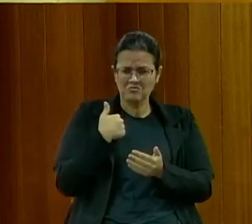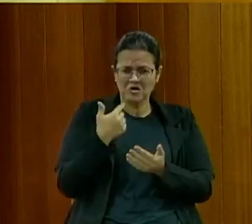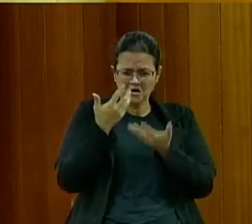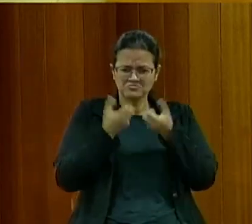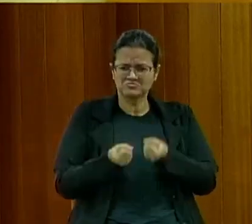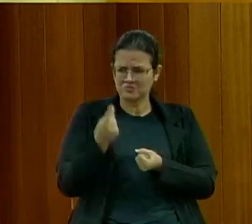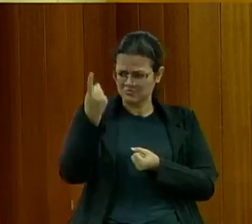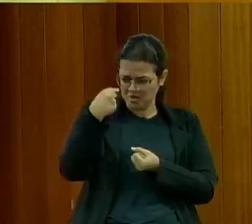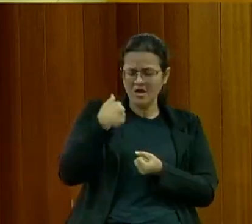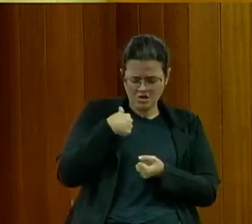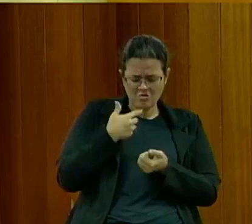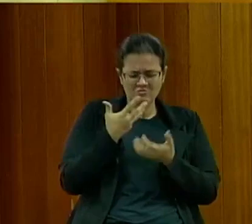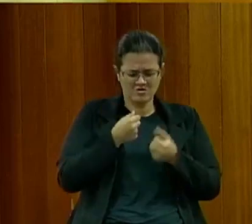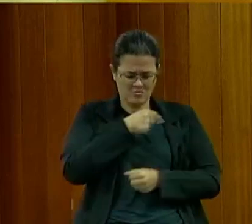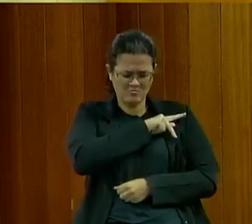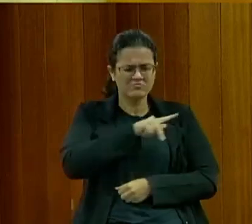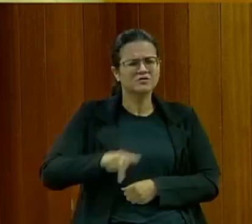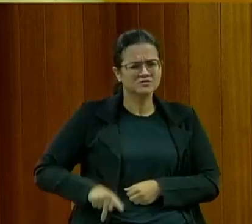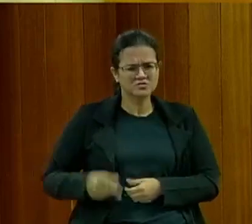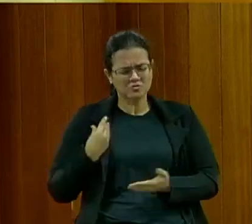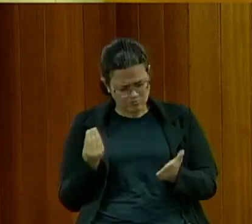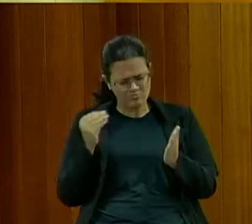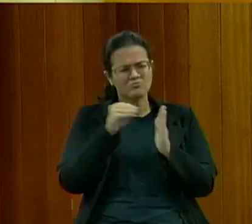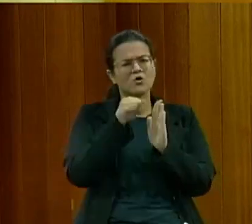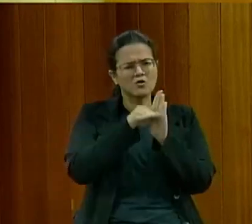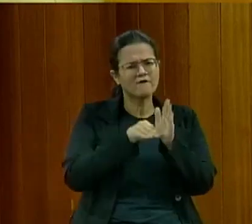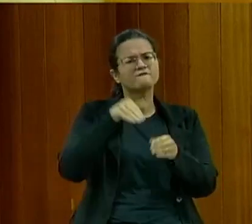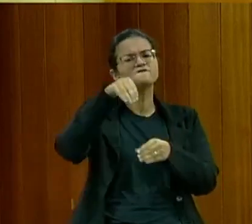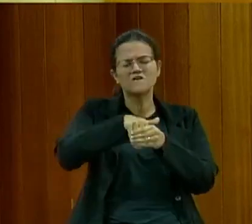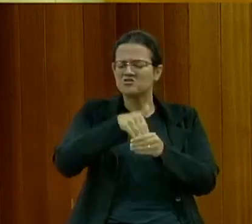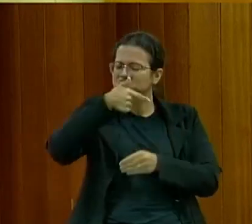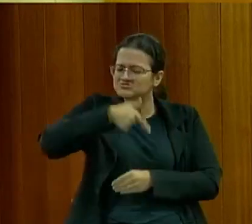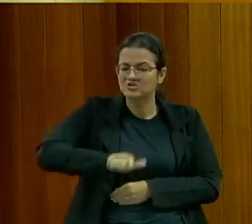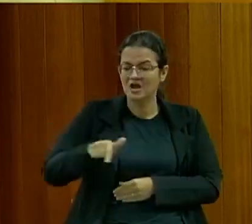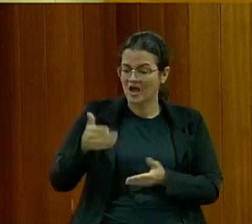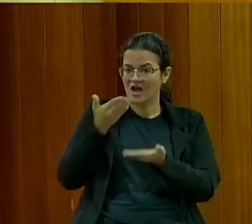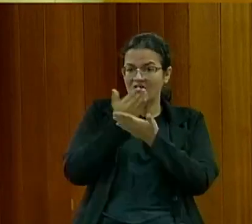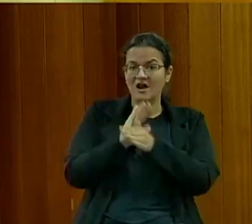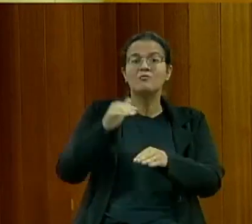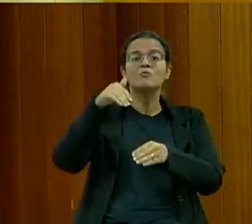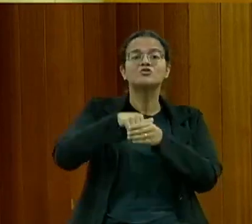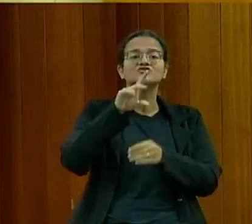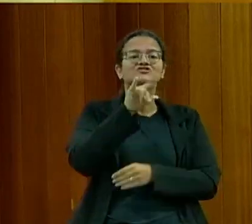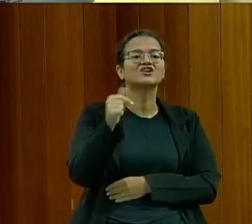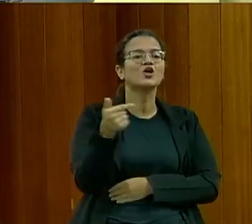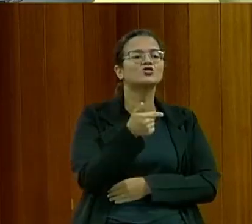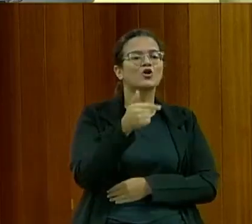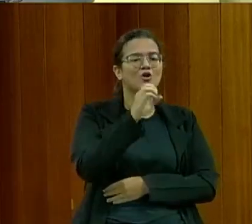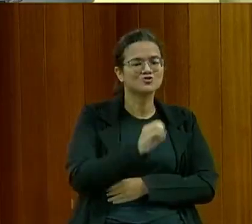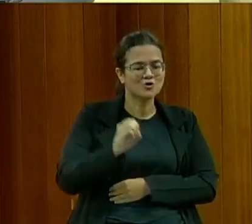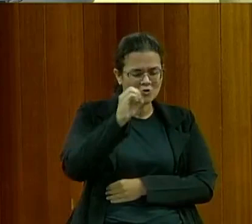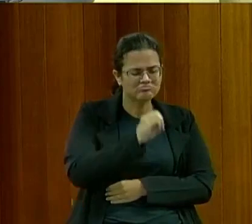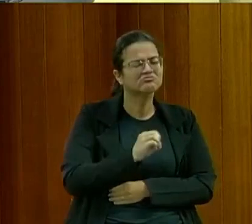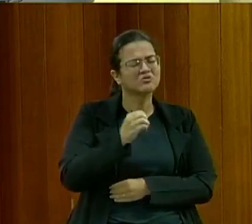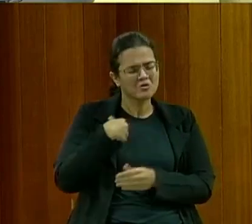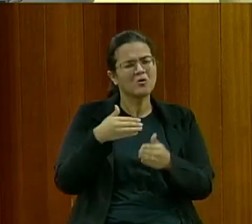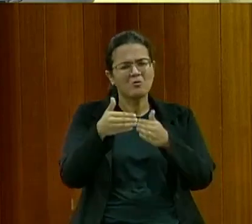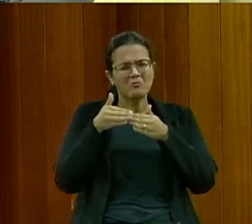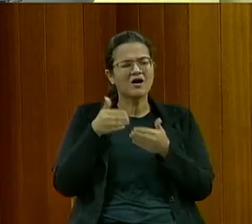CCJ, coloco o projeto da pauta após as eleições, como é o pedido de Vossa Excelência, não tenho problema nenhum, de